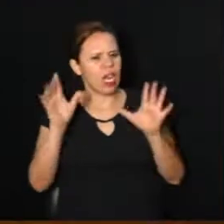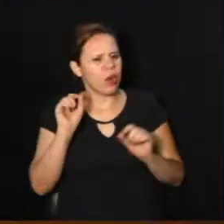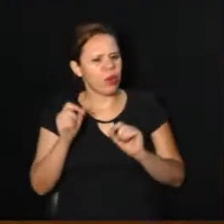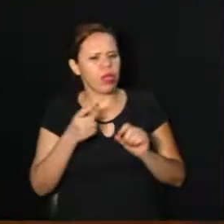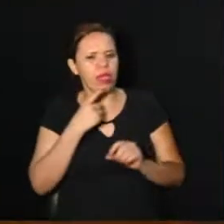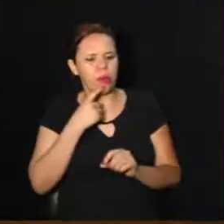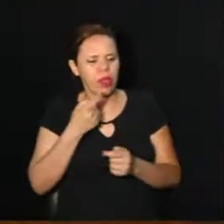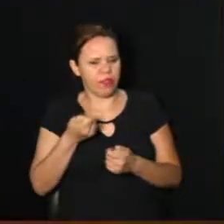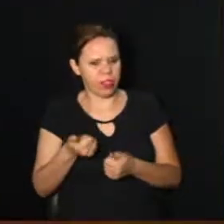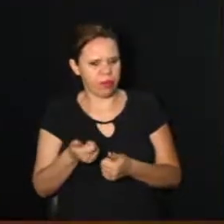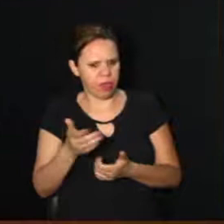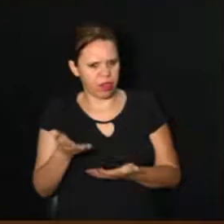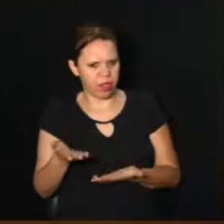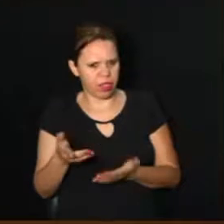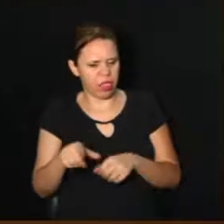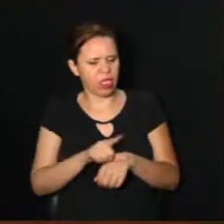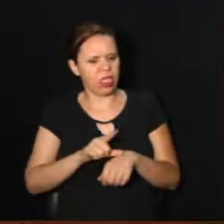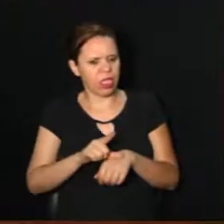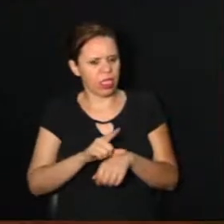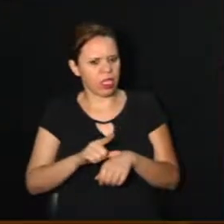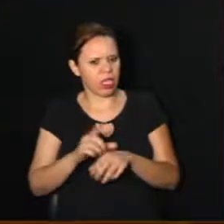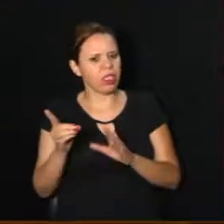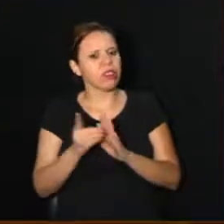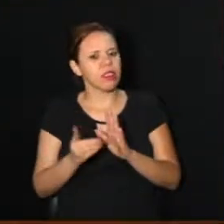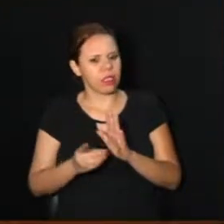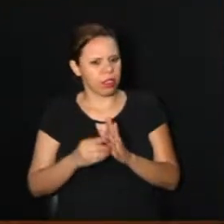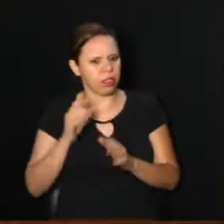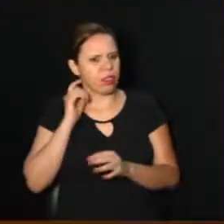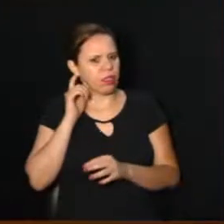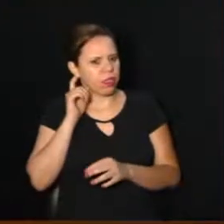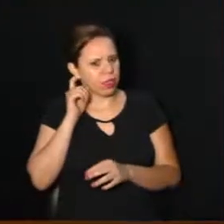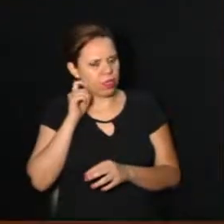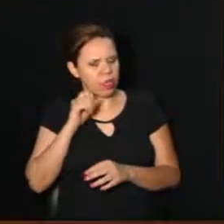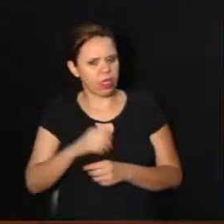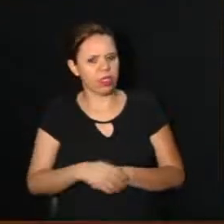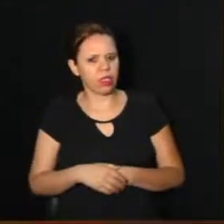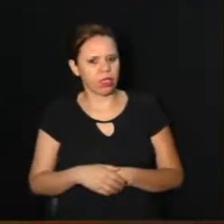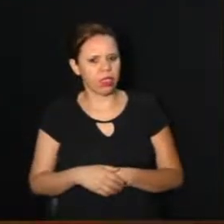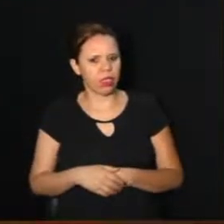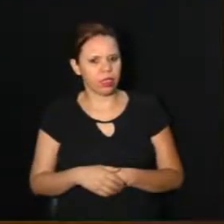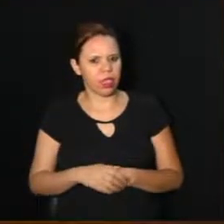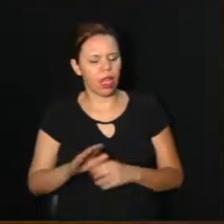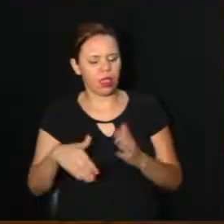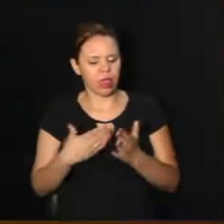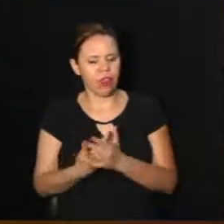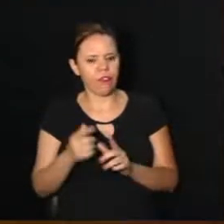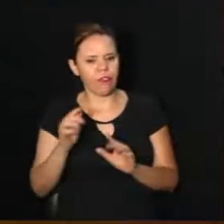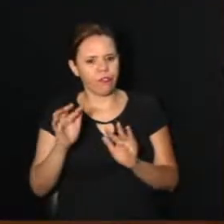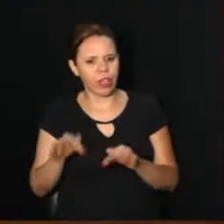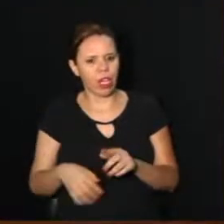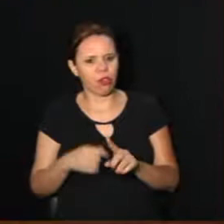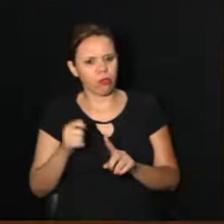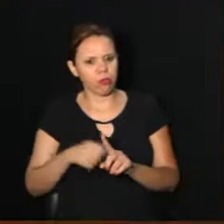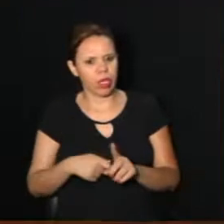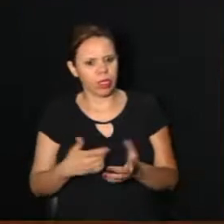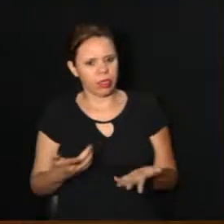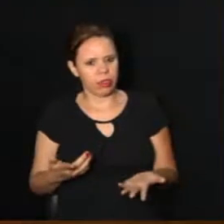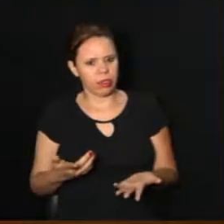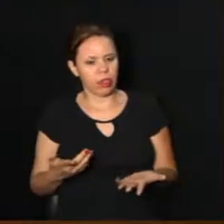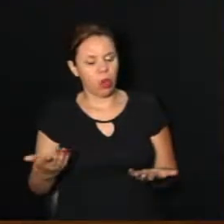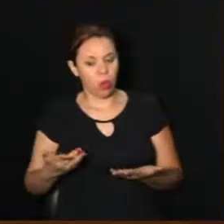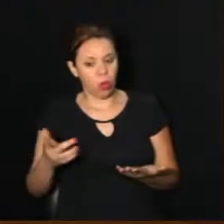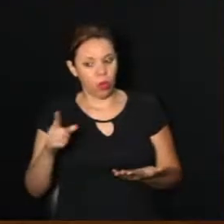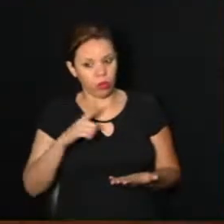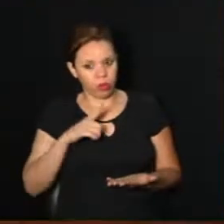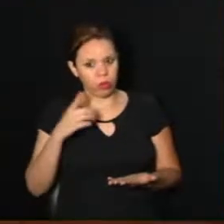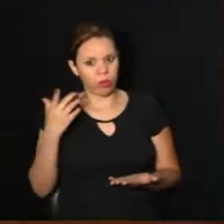ser beneficiada com essa legislação, com esse decreto. Vai. A pretensão é que até o final do mês, para vocês terem uma ideia, hoje, o